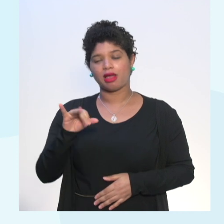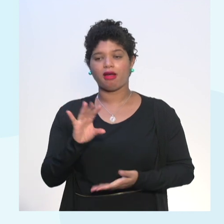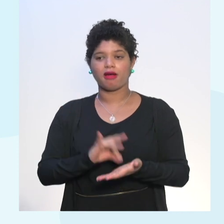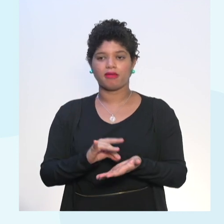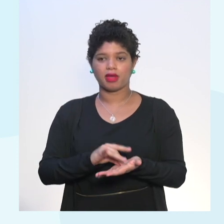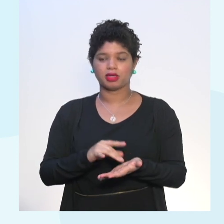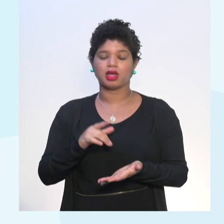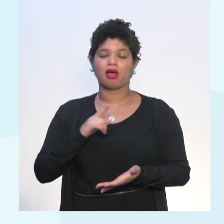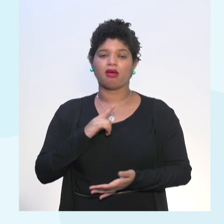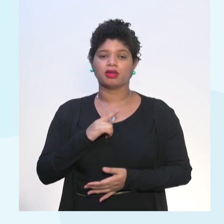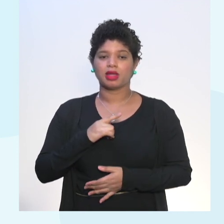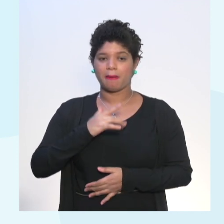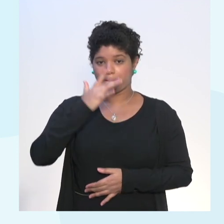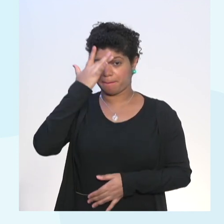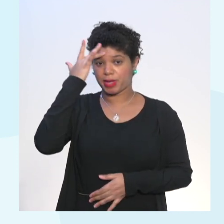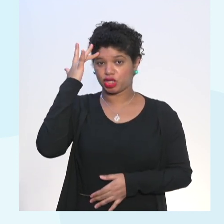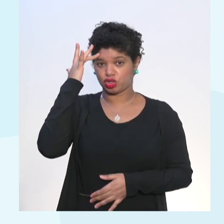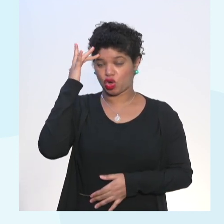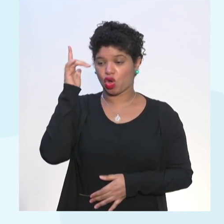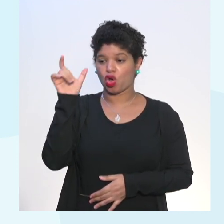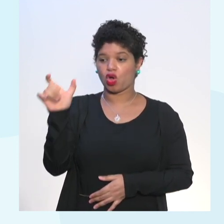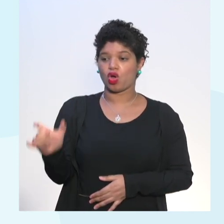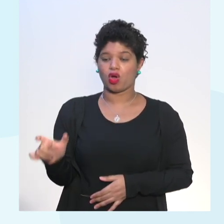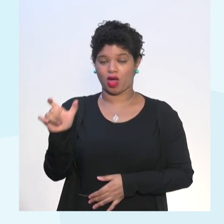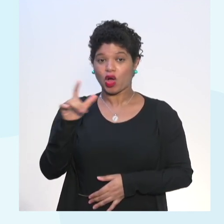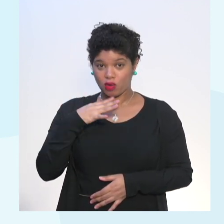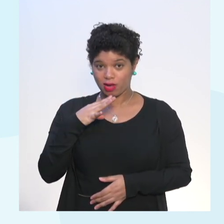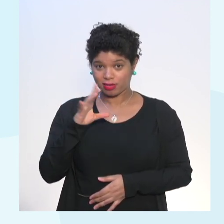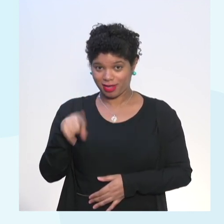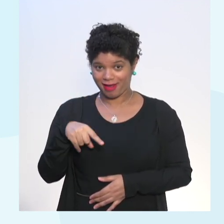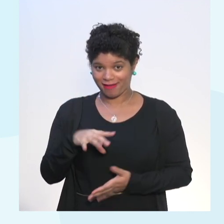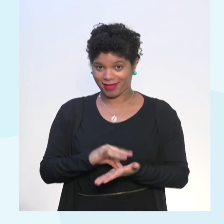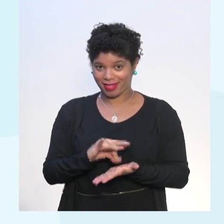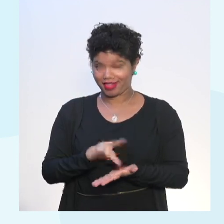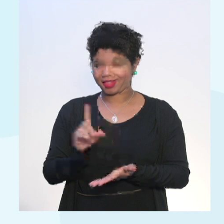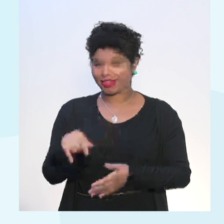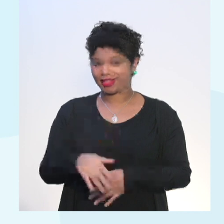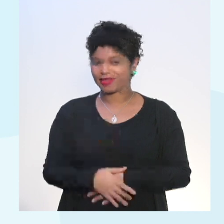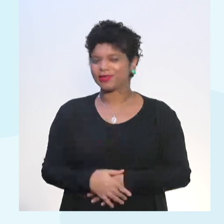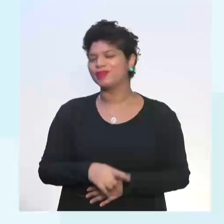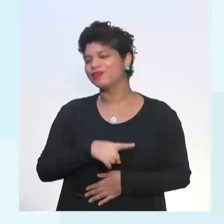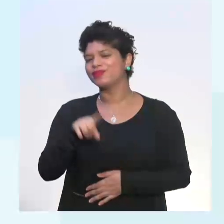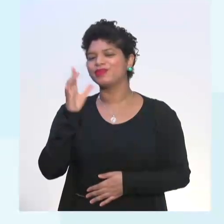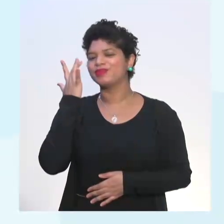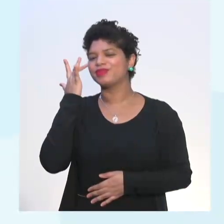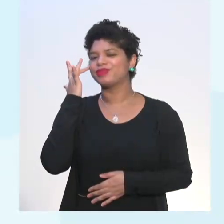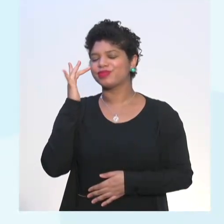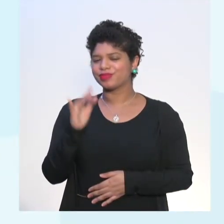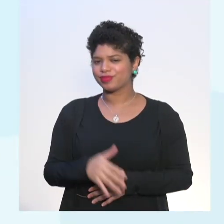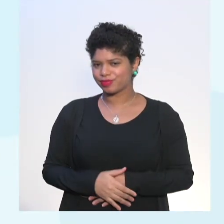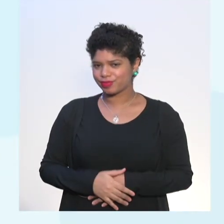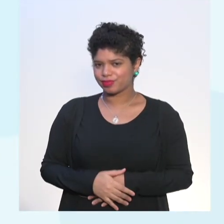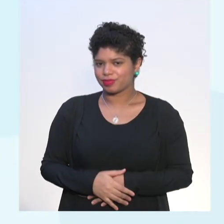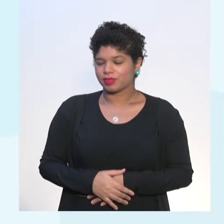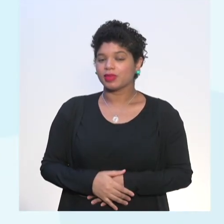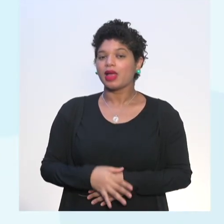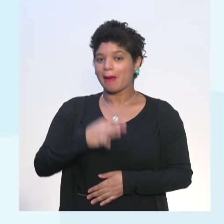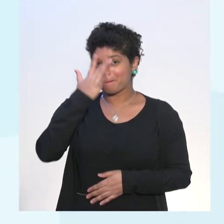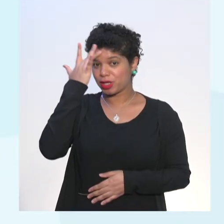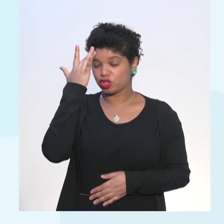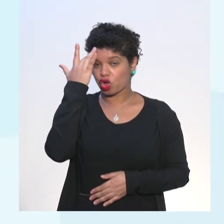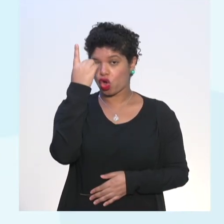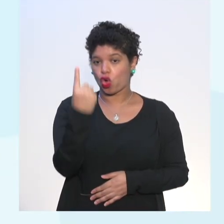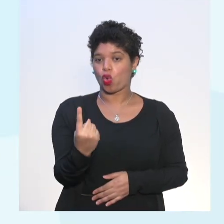verdade absoluta, alguém a conhece? Né? Será que a gente pode dizer que existe alguém no